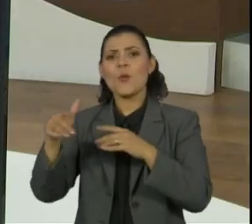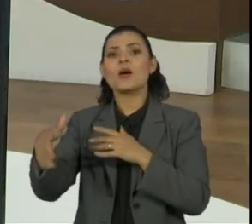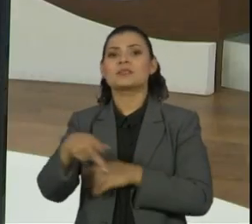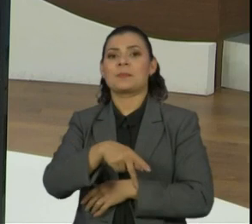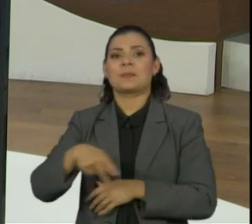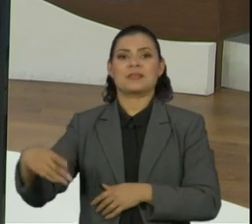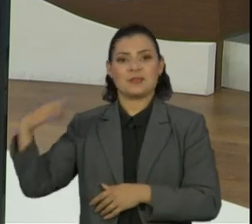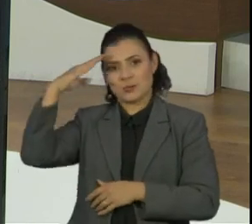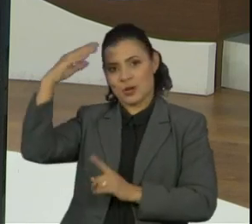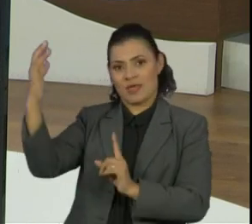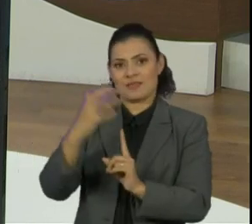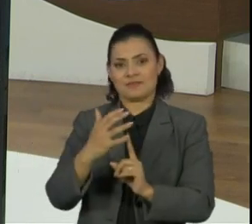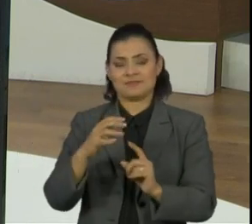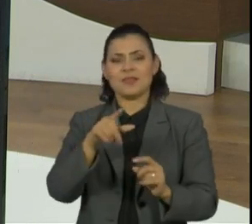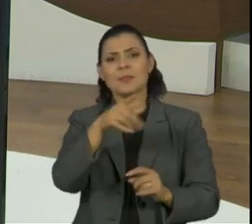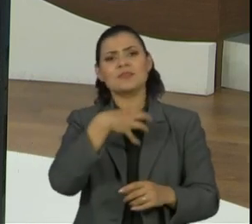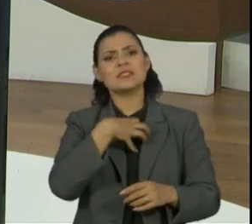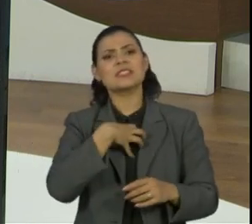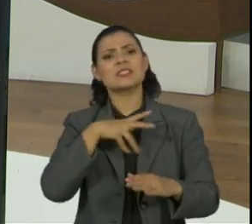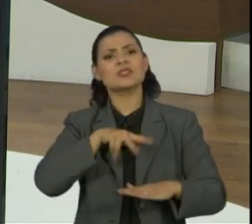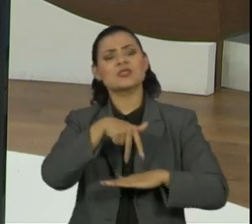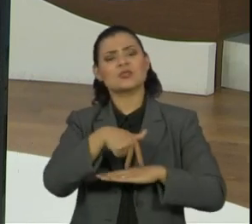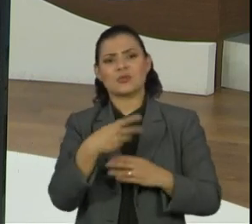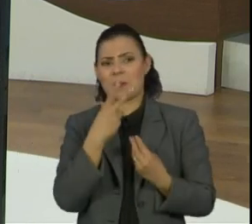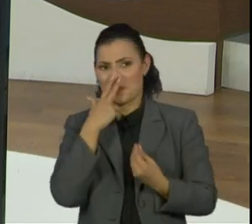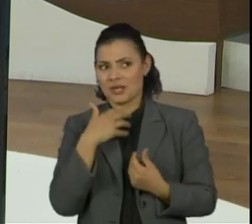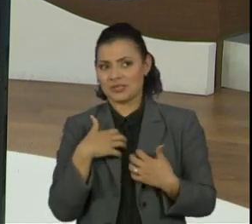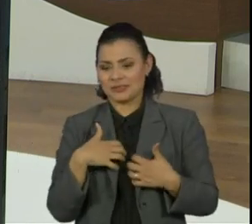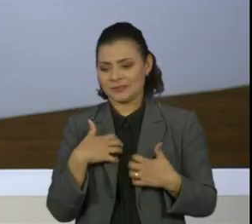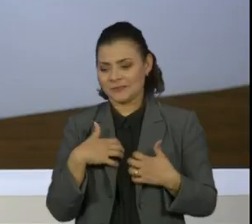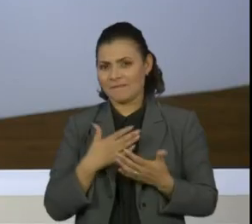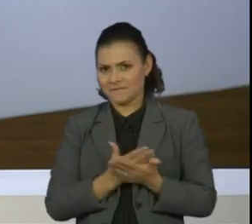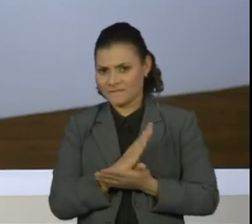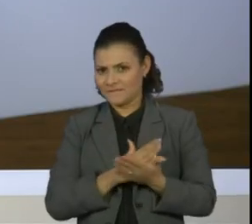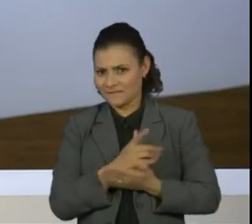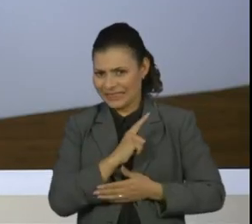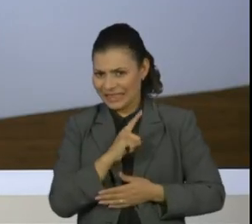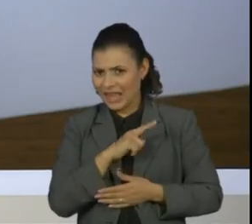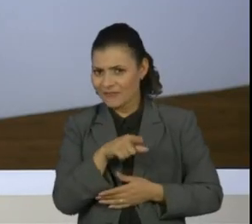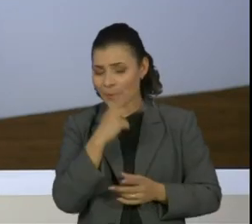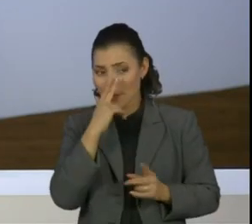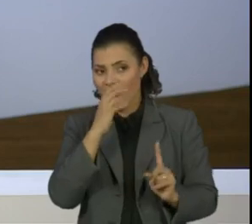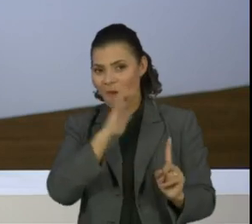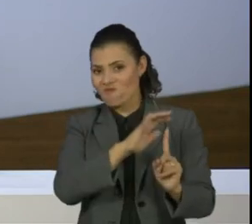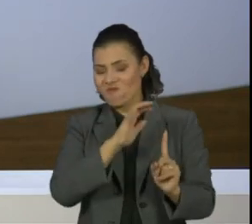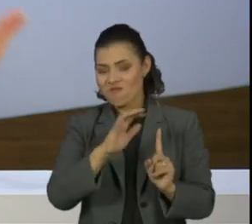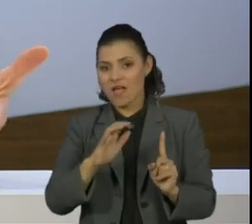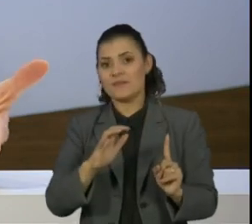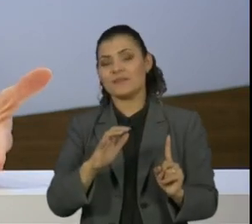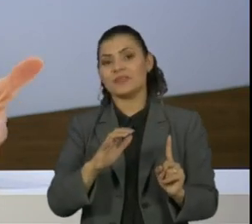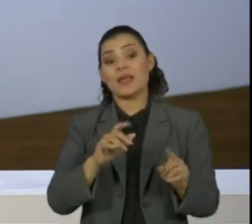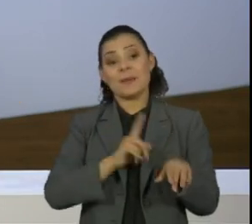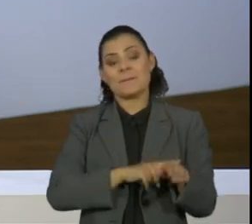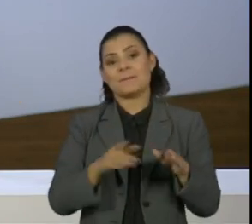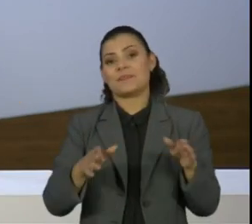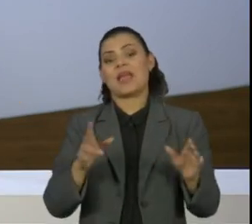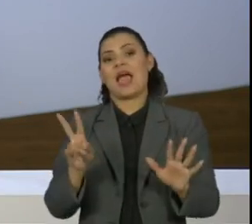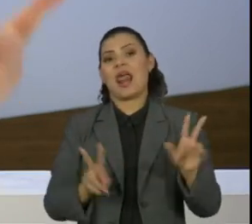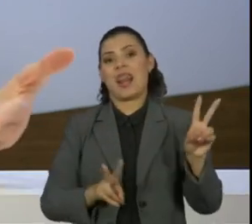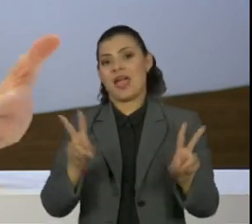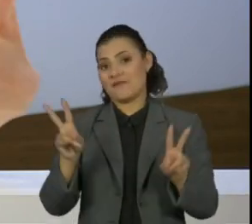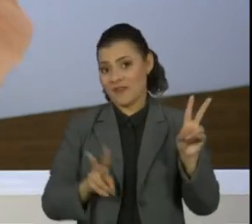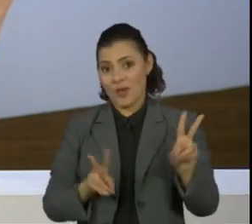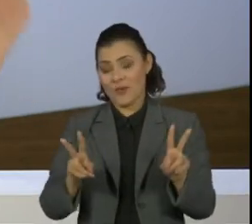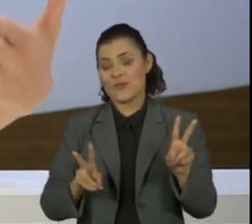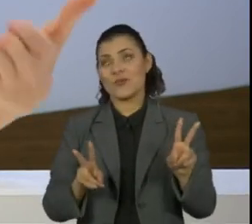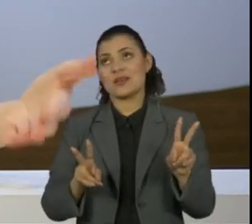nesse lugar, e se em algum momento sentiu algum incômodo, algum estranhamento de estar nesse lugar do carnaval